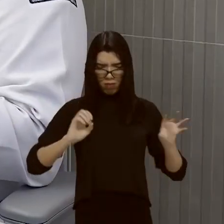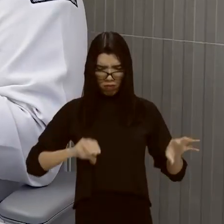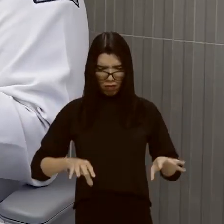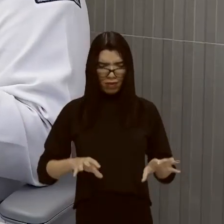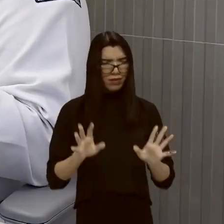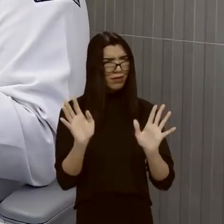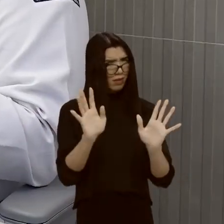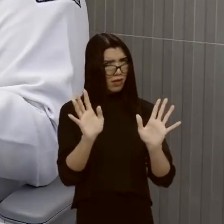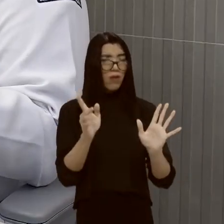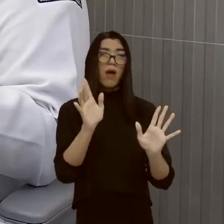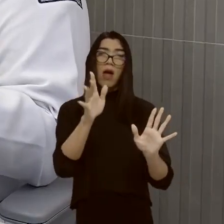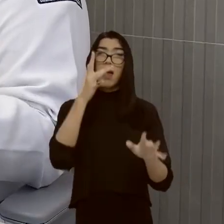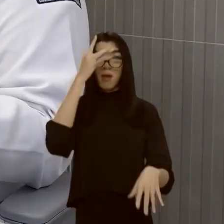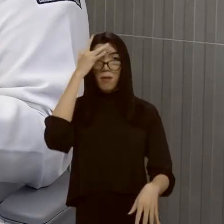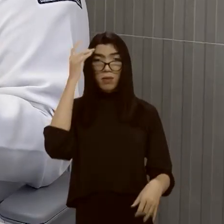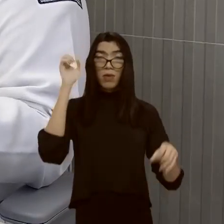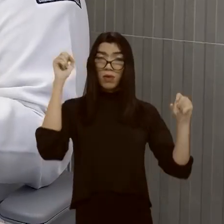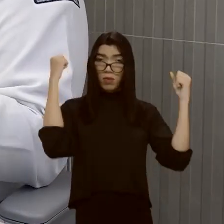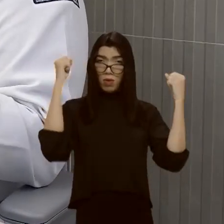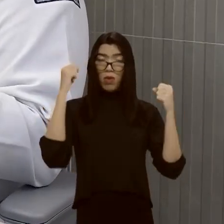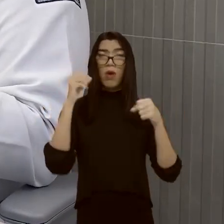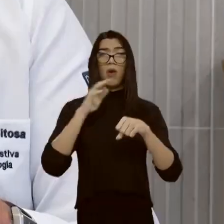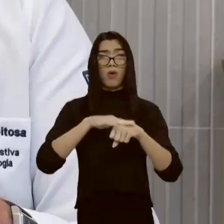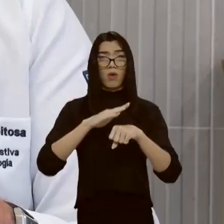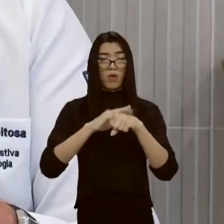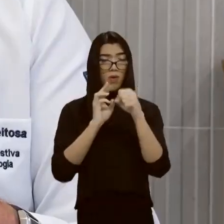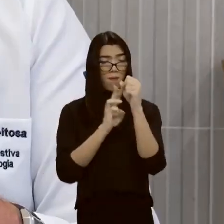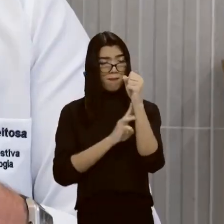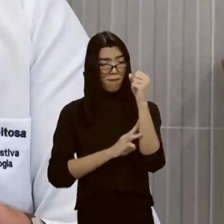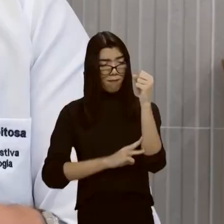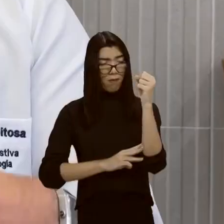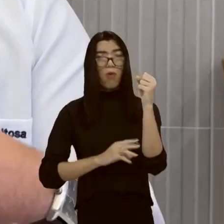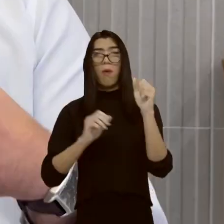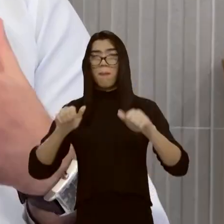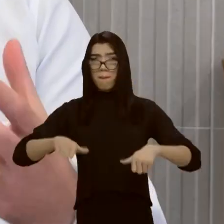atividade física para reforçar aquela musculatura,